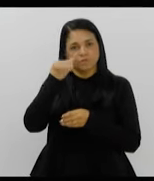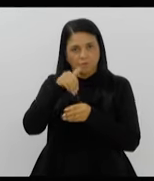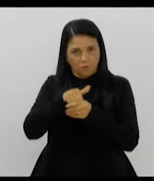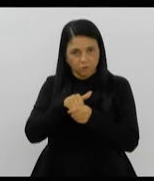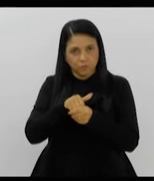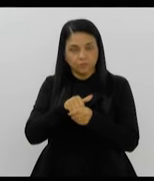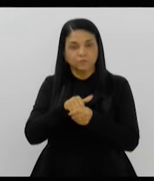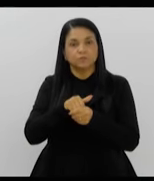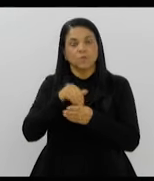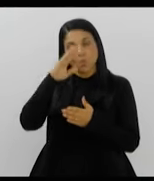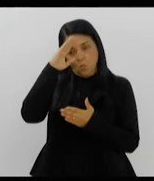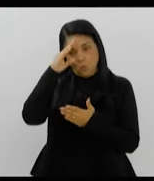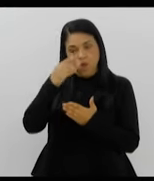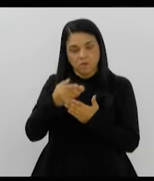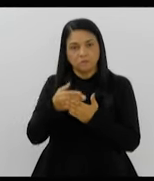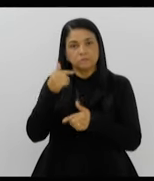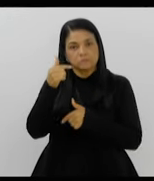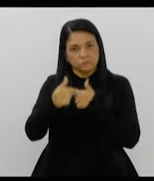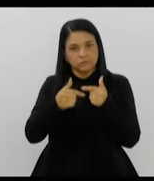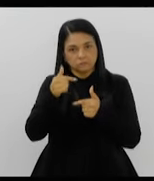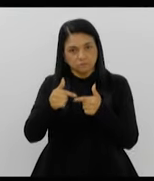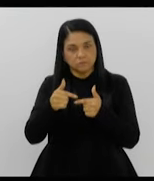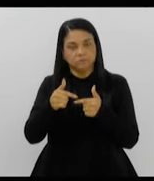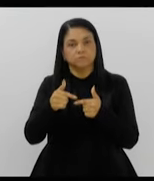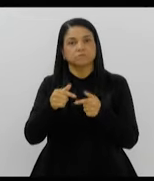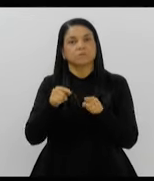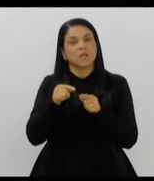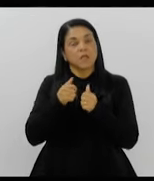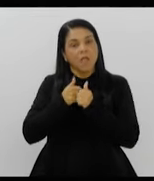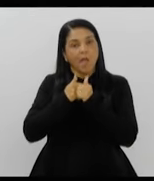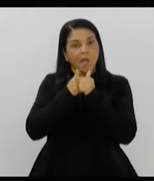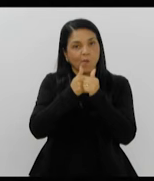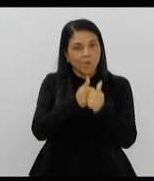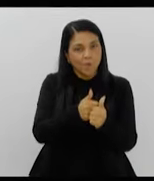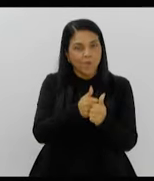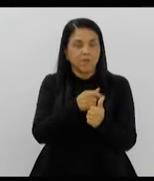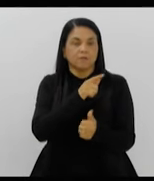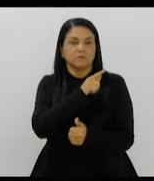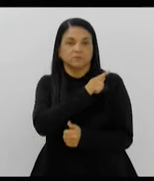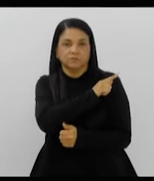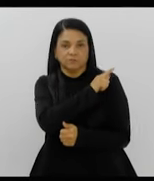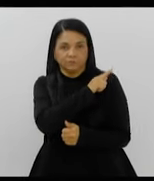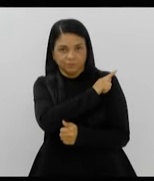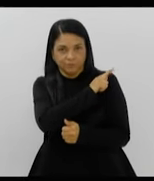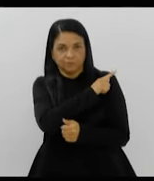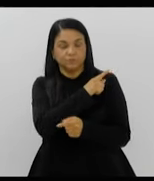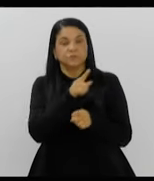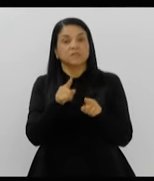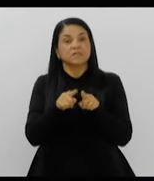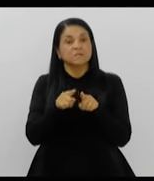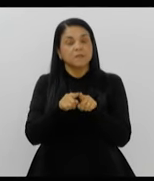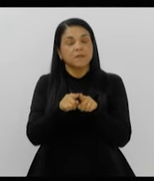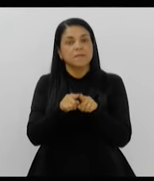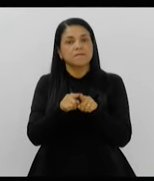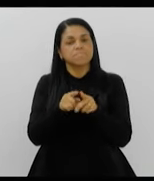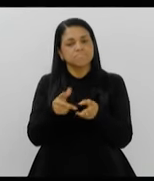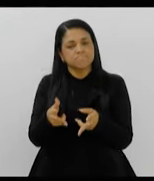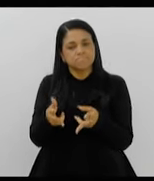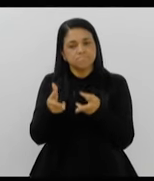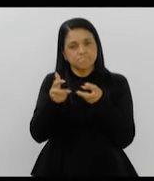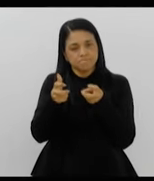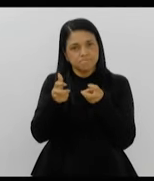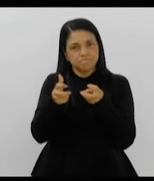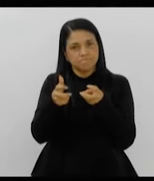por acreditar no seu trabalho, por acreditar e acompanhar na sua gestão e, mais do que isso, por perceber na